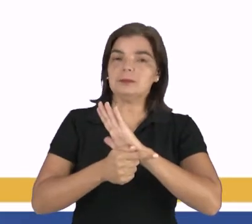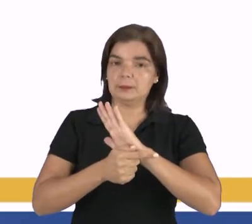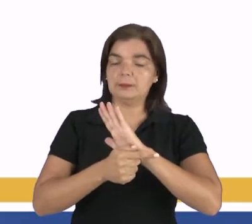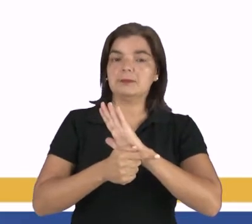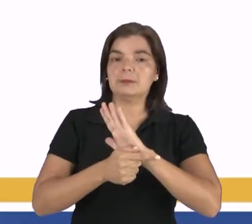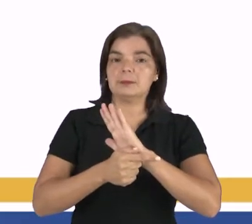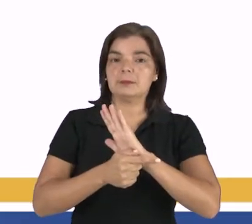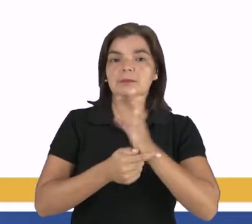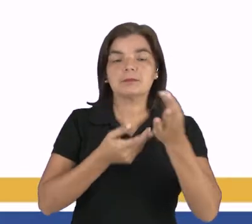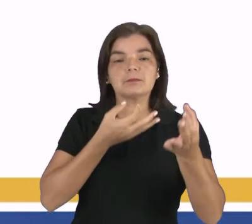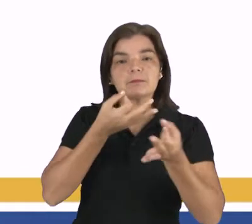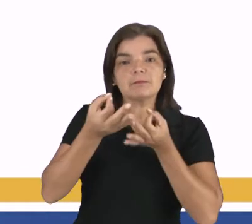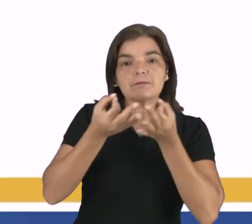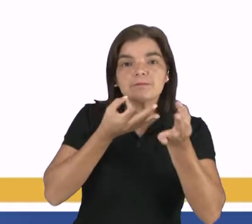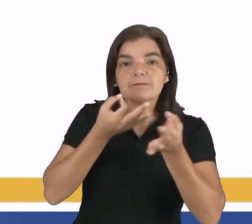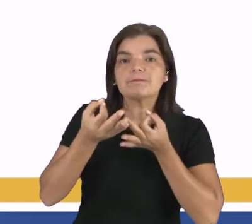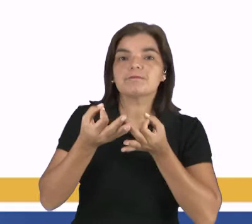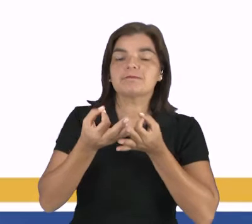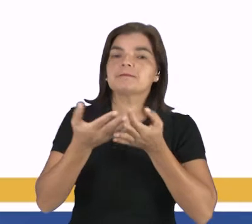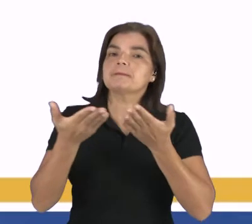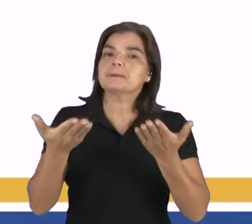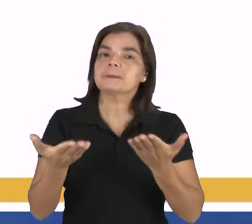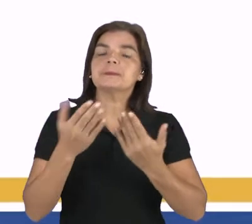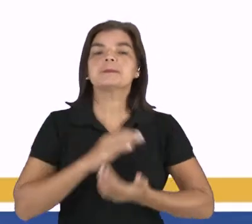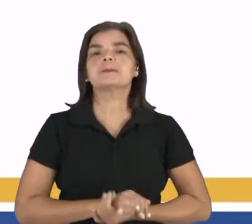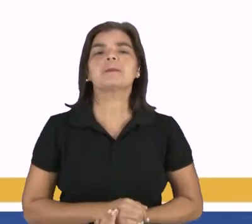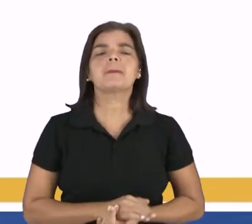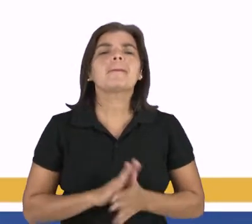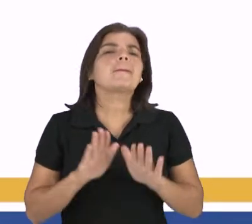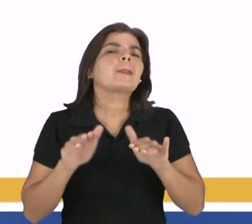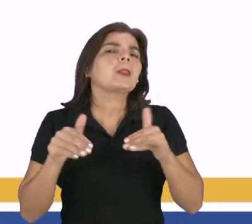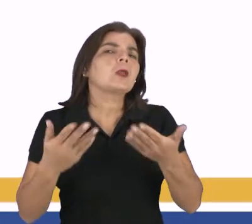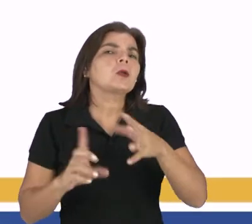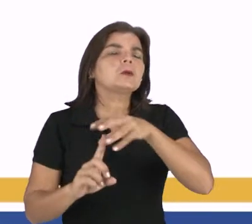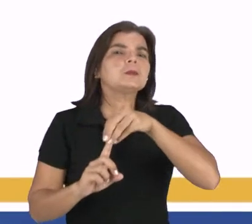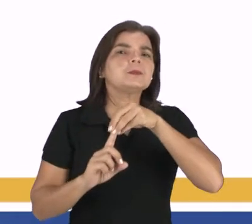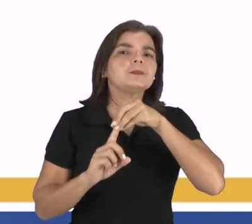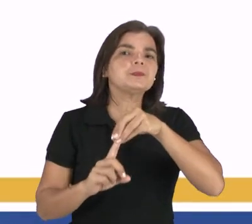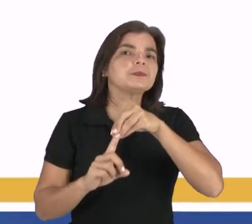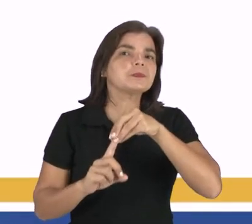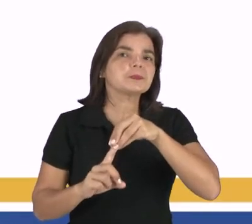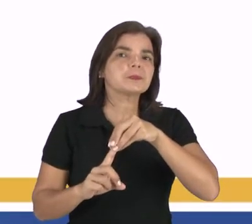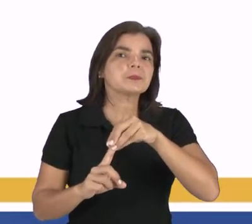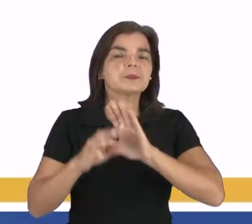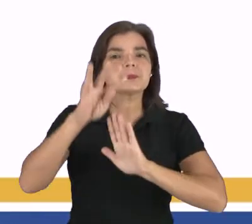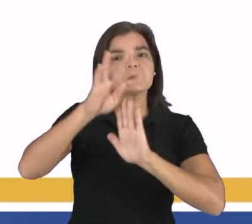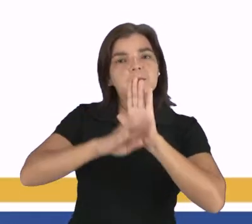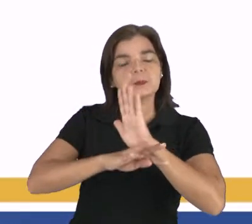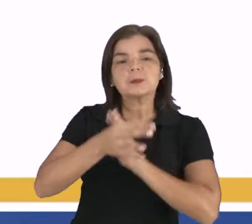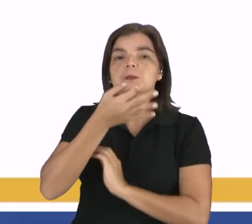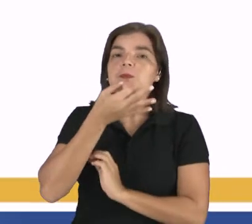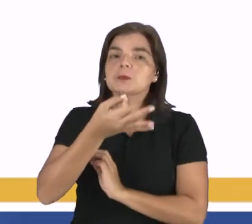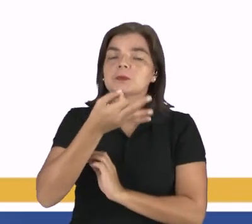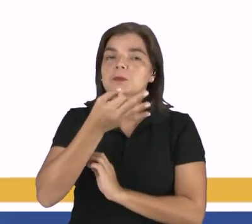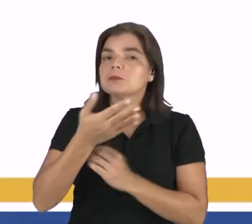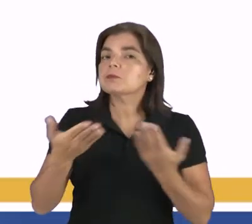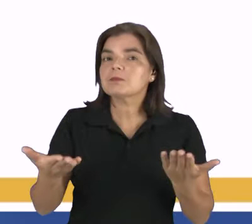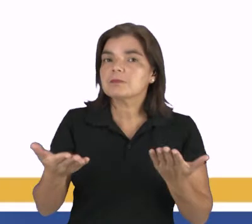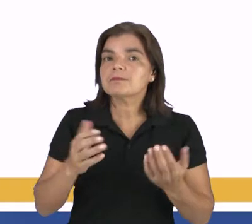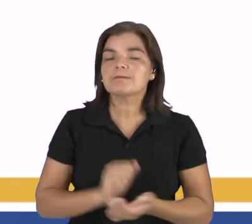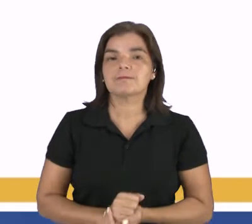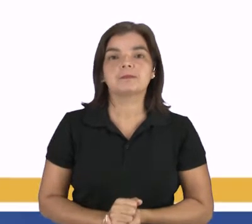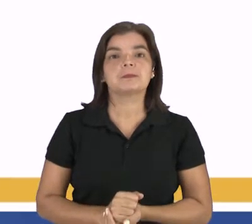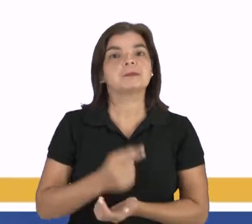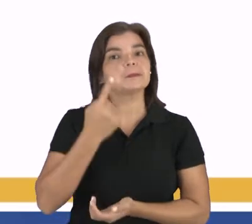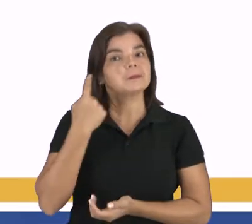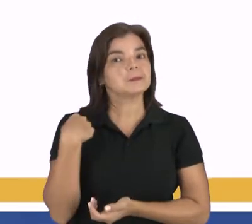partem dessa argumentação. Então, qual é o objetivo de um texto de opinião?